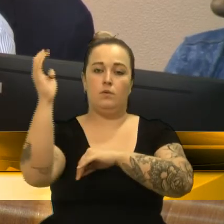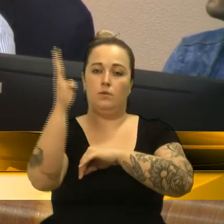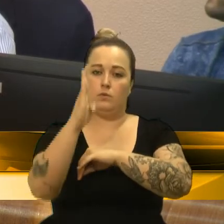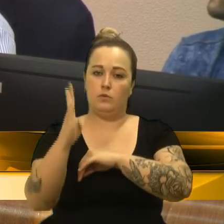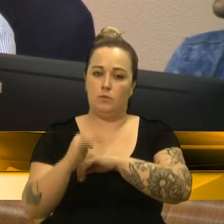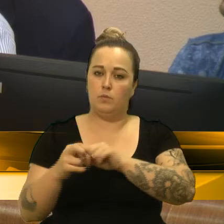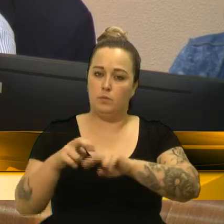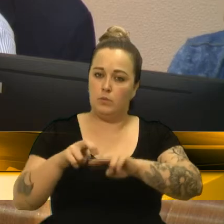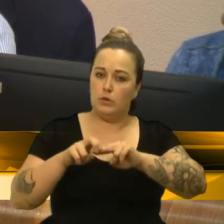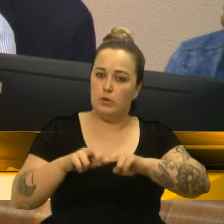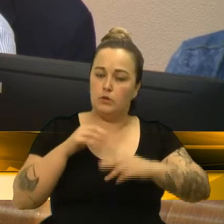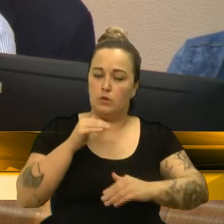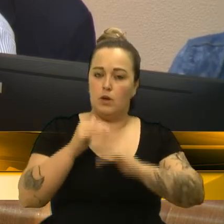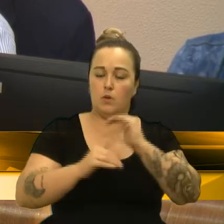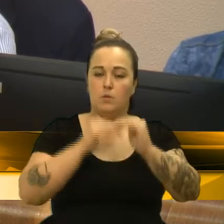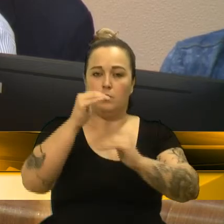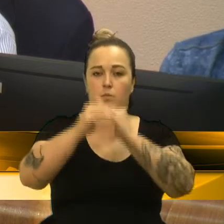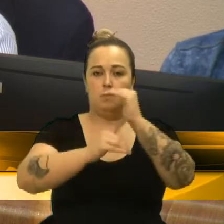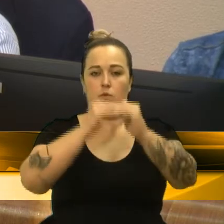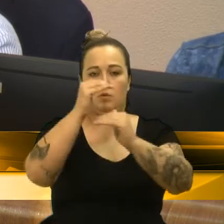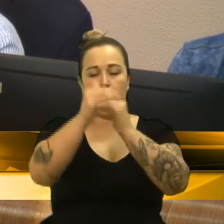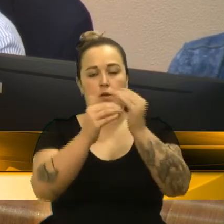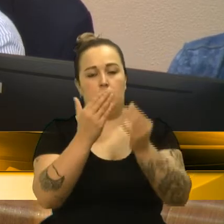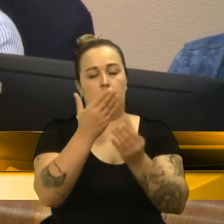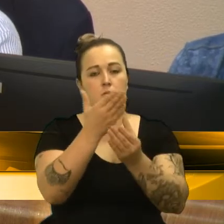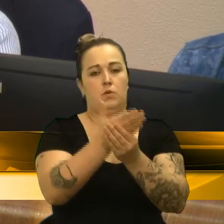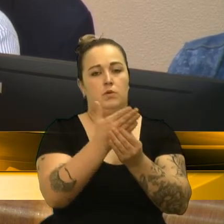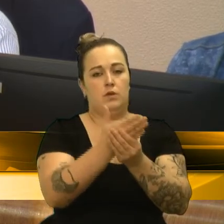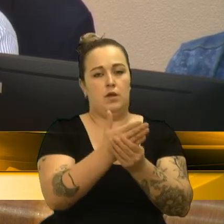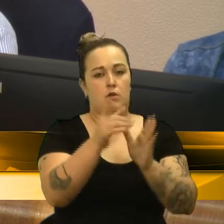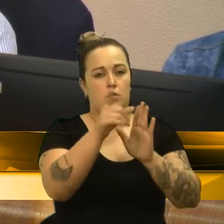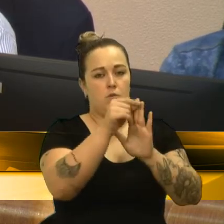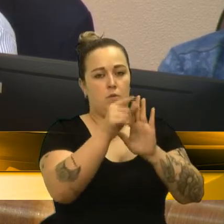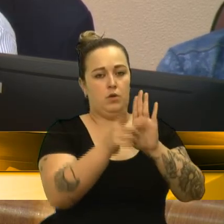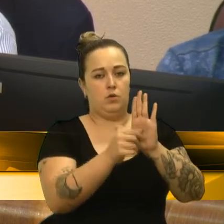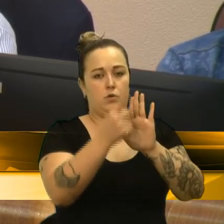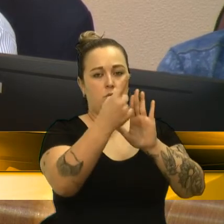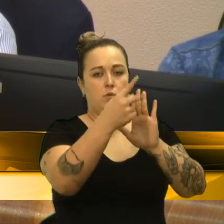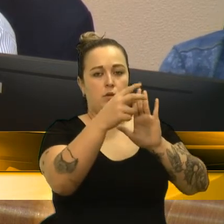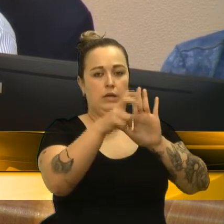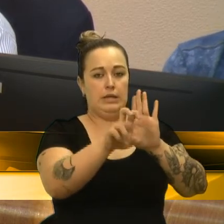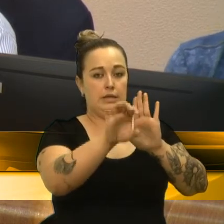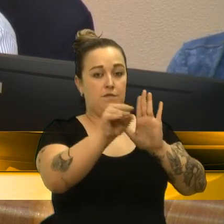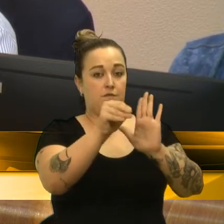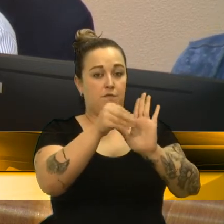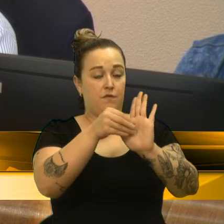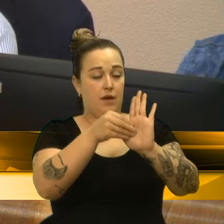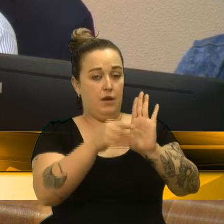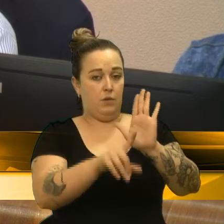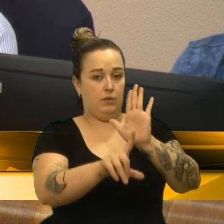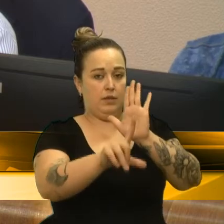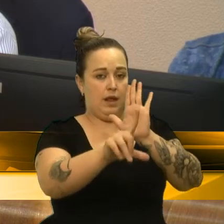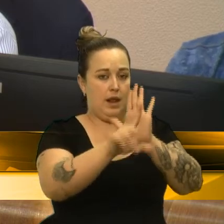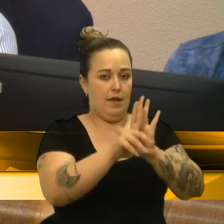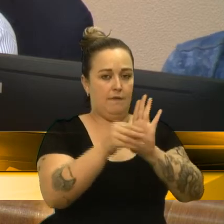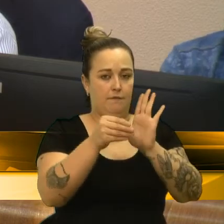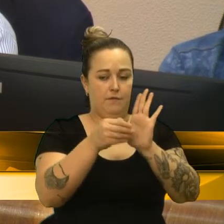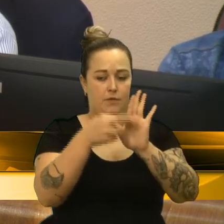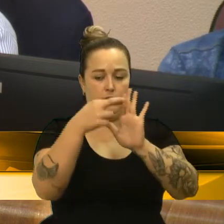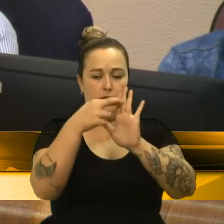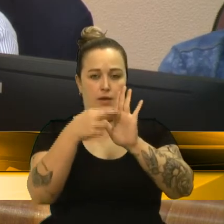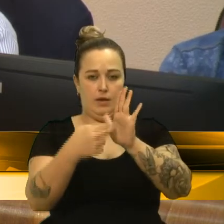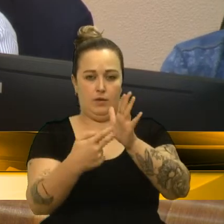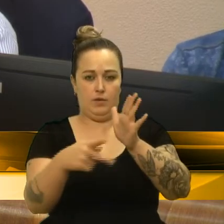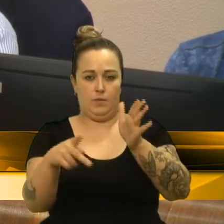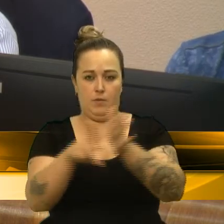Código de Processo Civil, que é a lei editada pela União, prevê em seu artigo 15 que, na ausência de normas que regulem processos eleitorais, trabalhistas ou